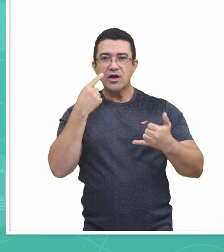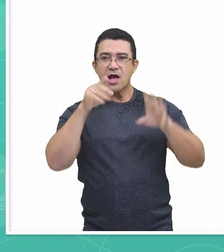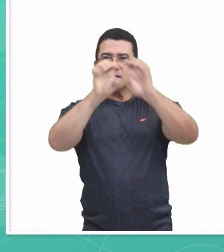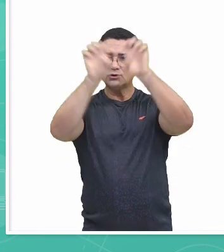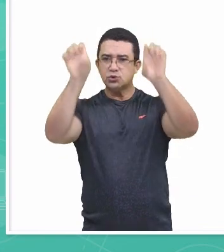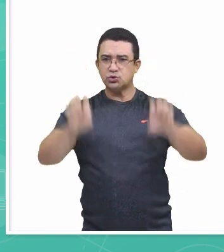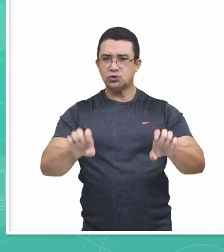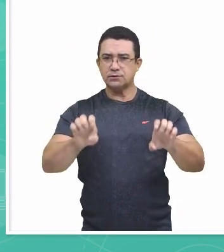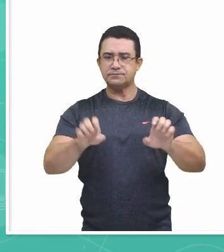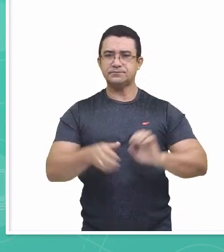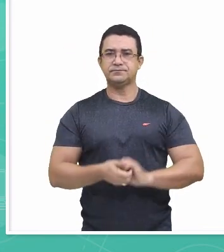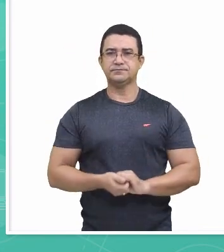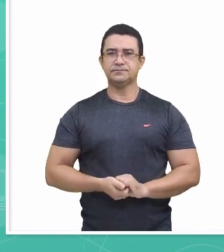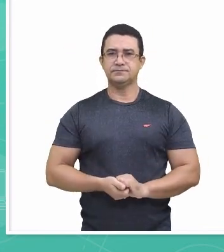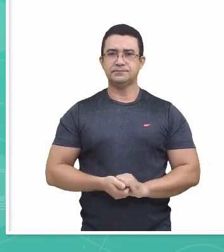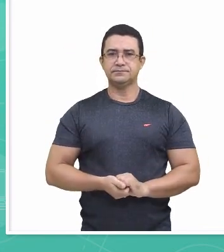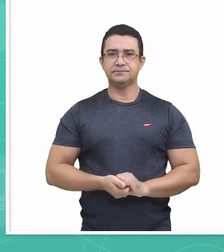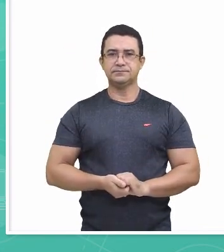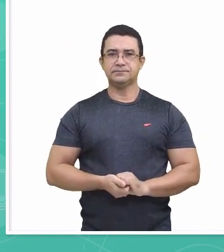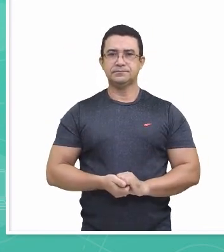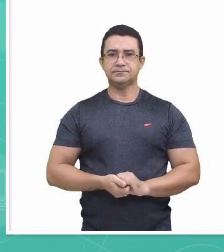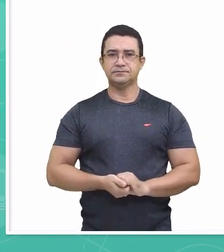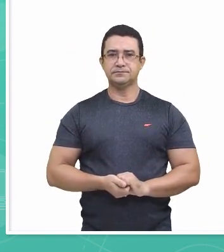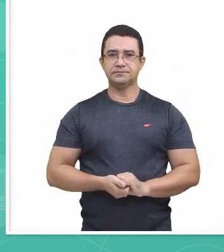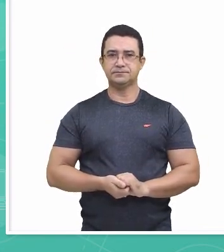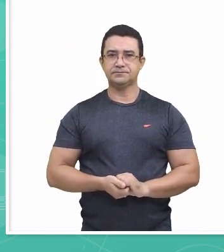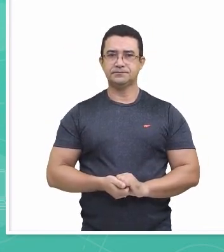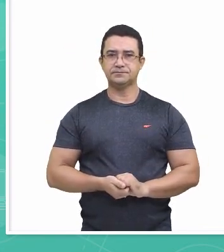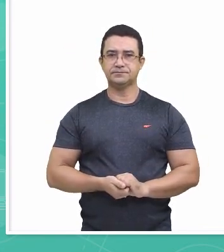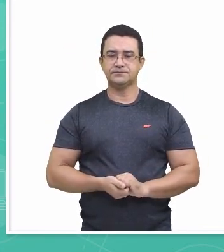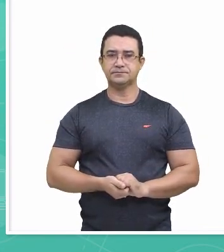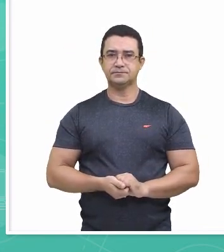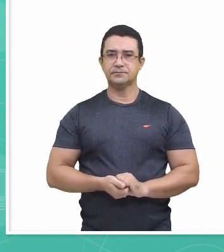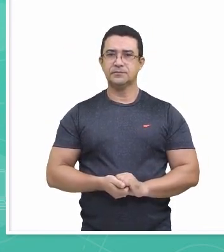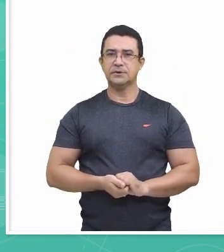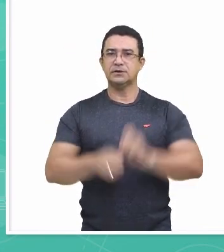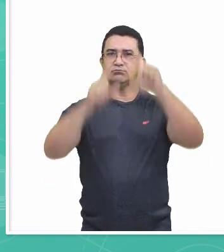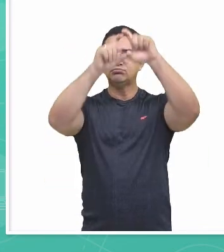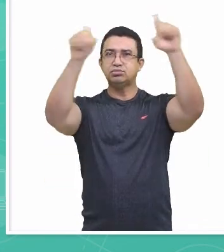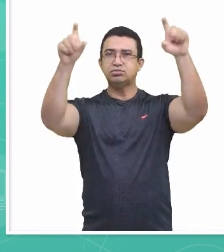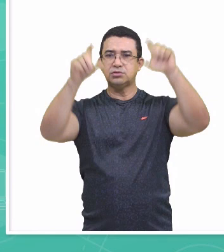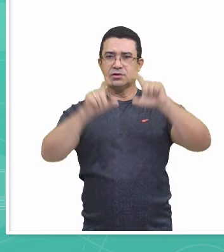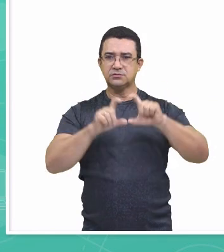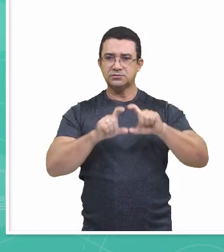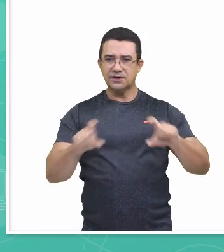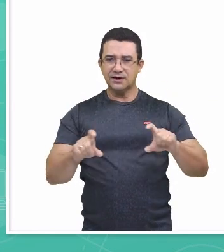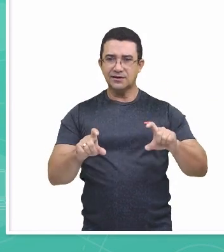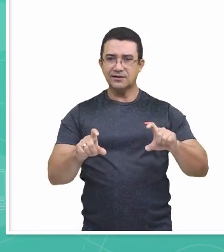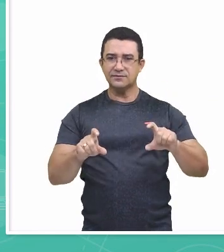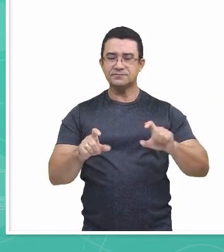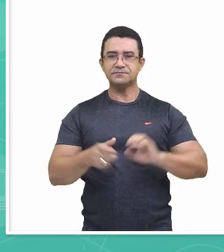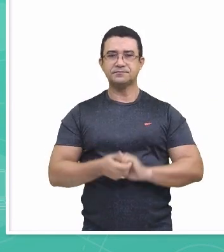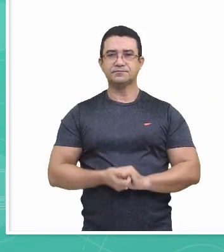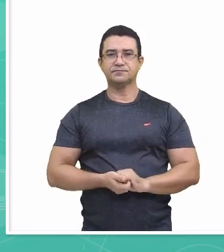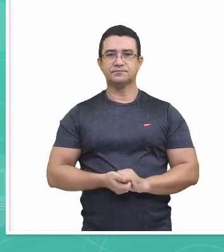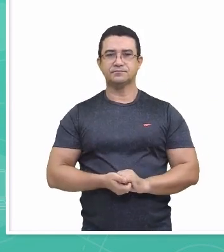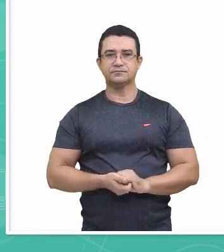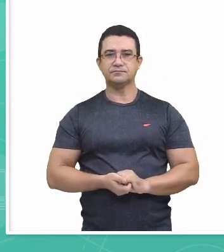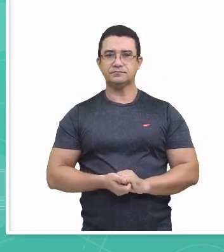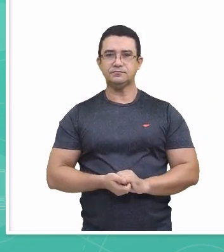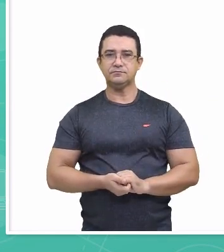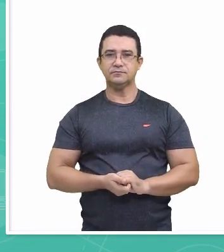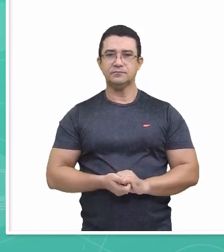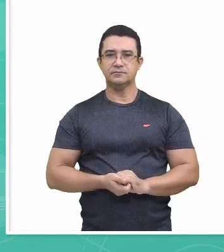Então, não tenho como ver, mas aqui temos essa estrofe, temos uma outra estrofe aqui com 3 versos, olha só, separado